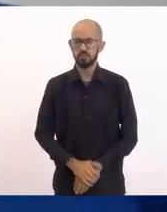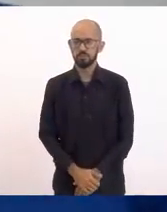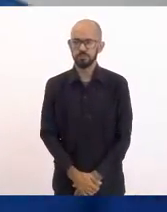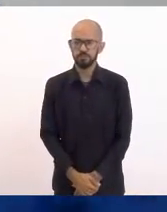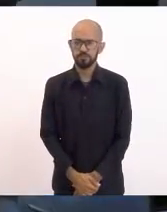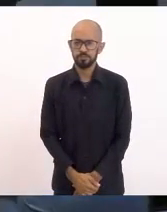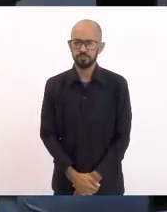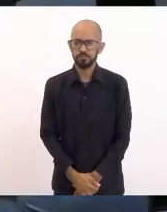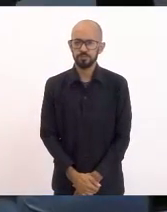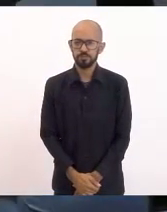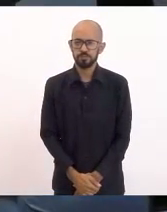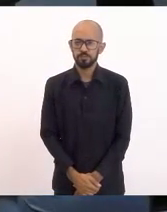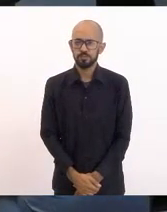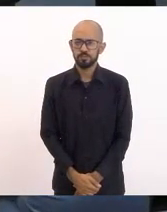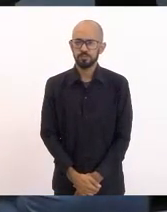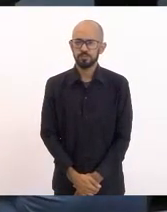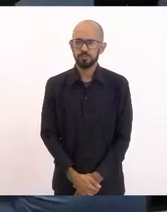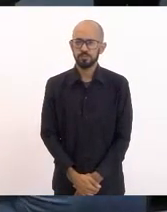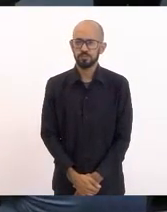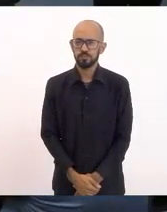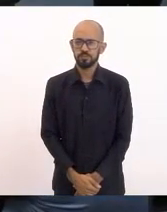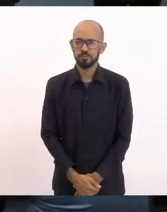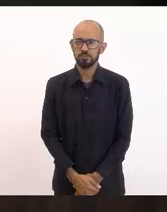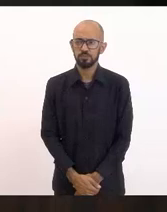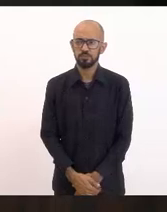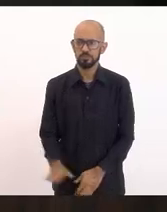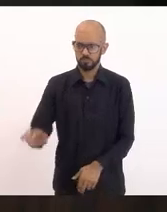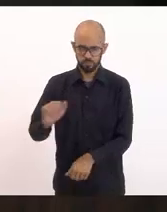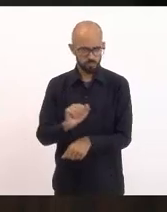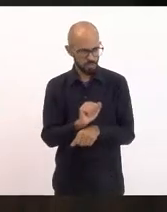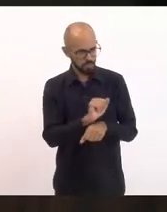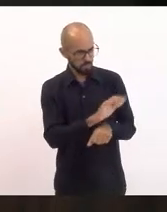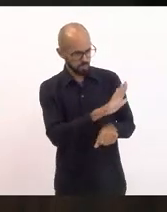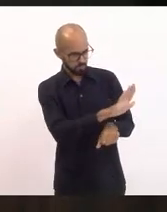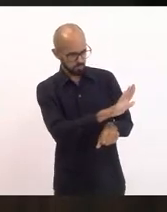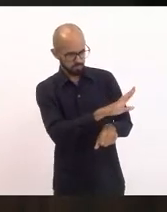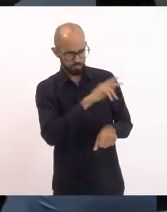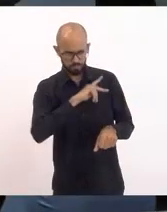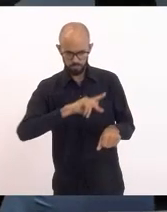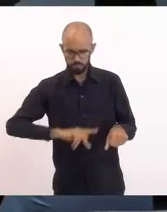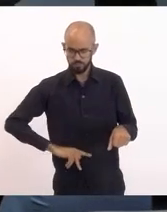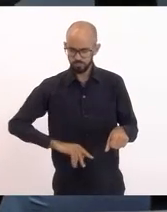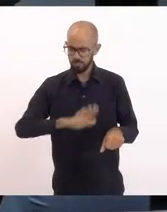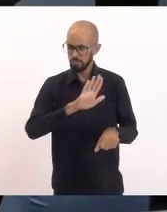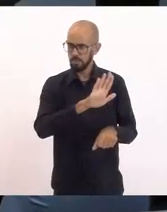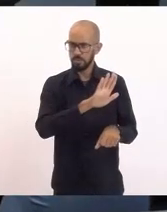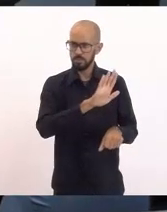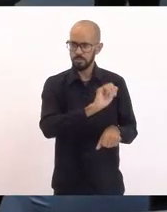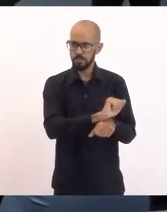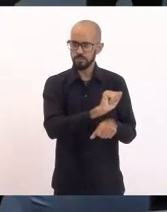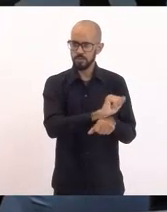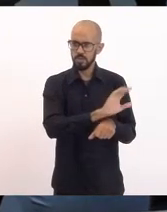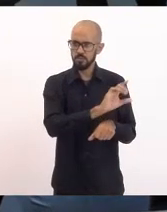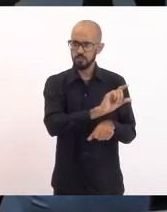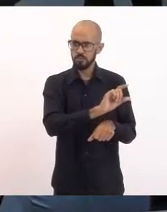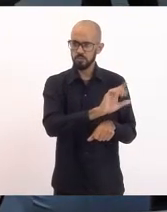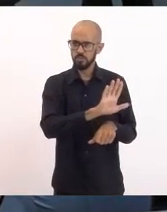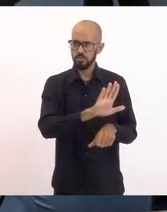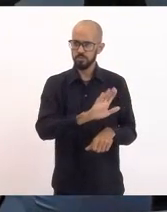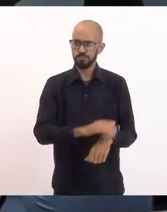pelo tempo. Presidente. Um instante. Presidente, só uma questão de ordem, Rodrigo Amorim. É uma pergunta.